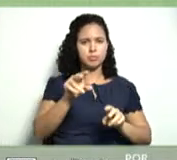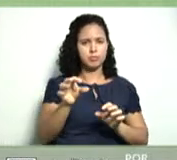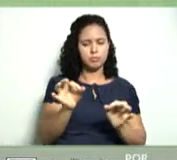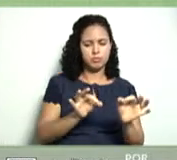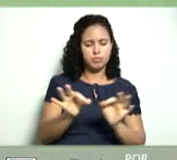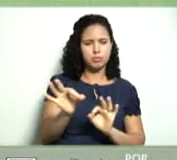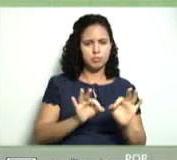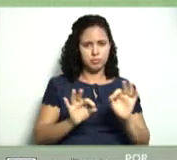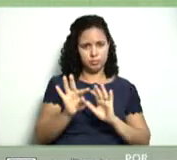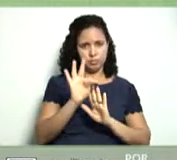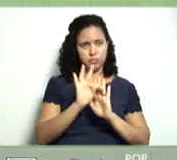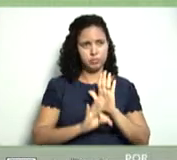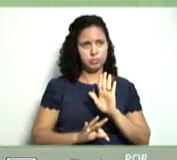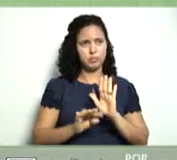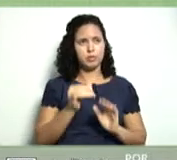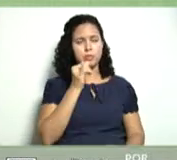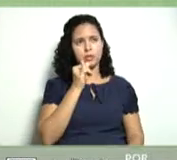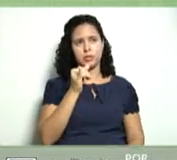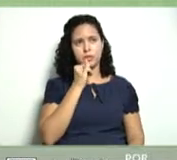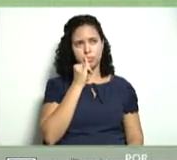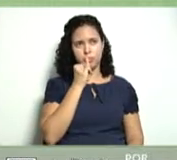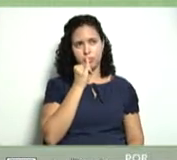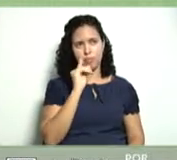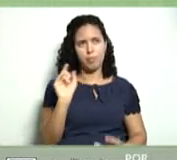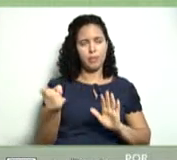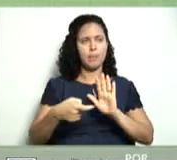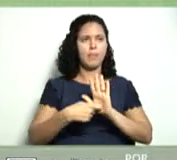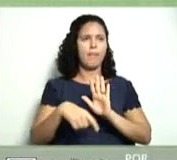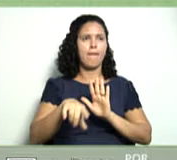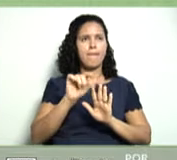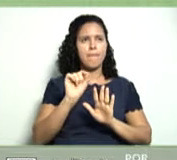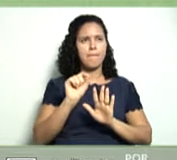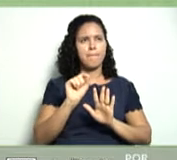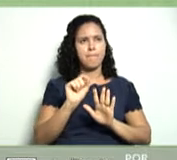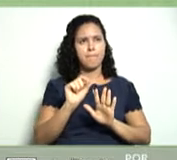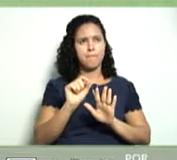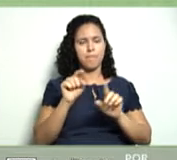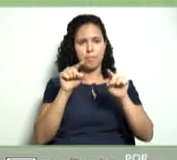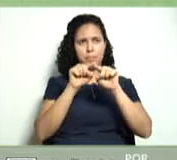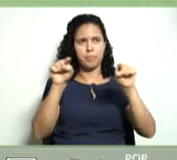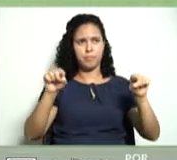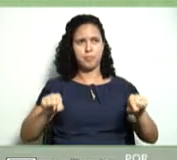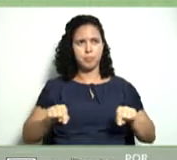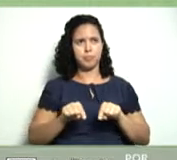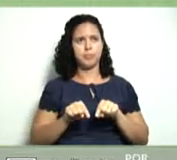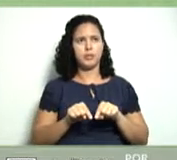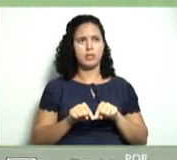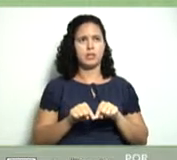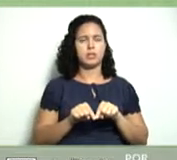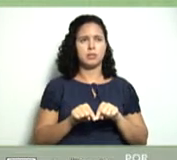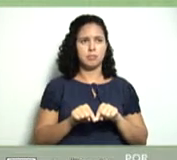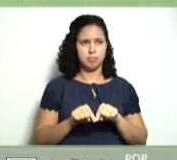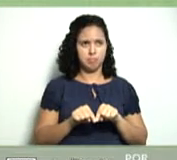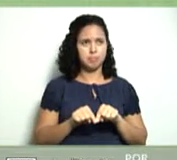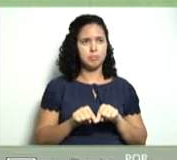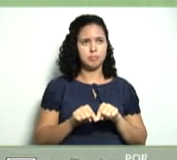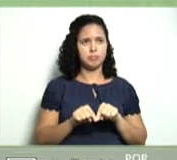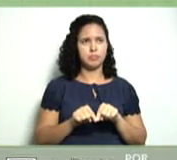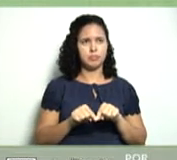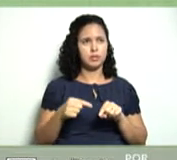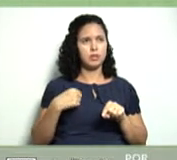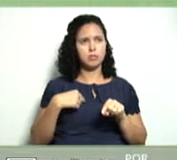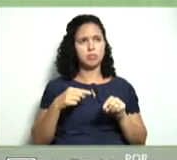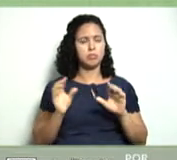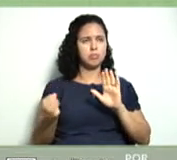do meu texto por exemplo aqui ó eu vou colocar a opção é quadrado o que vai acontecer quando eu coloco no meu